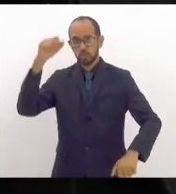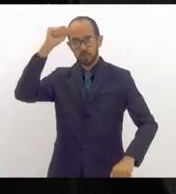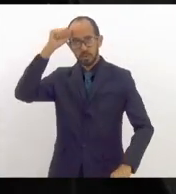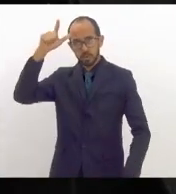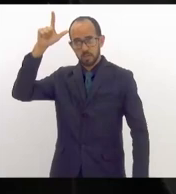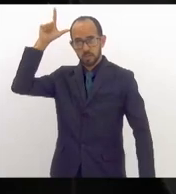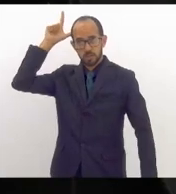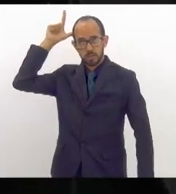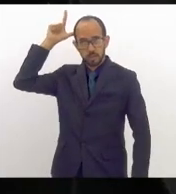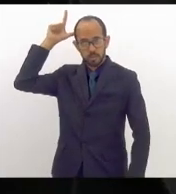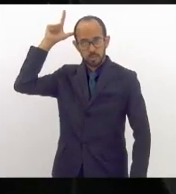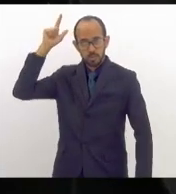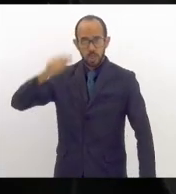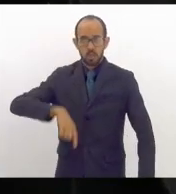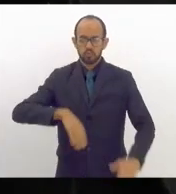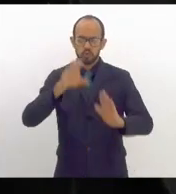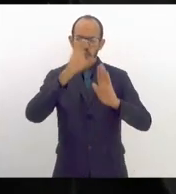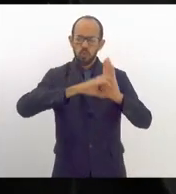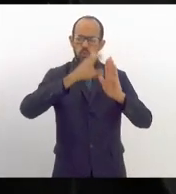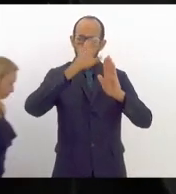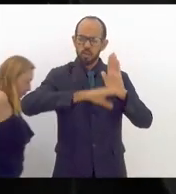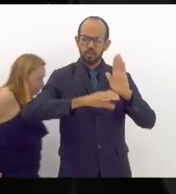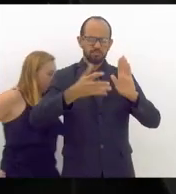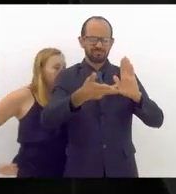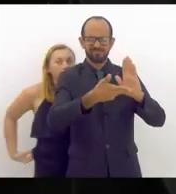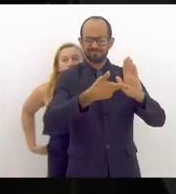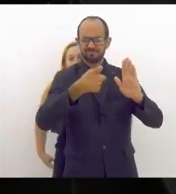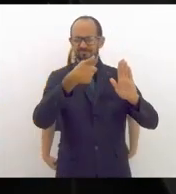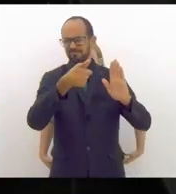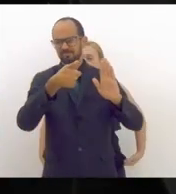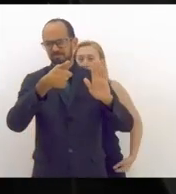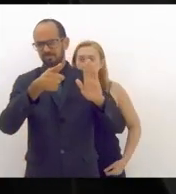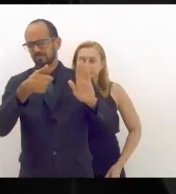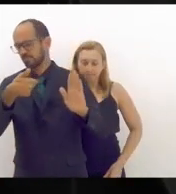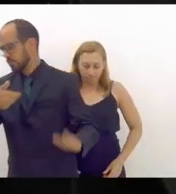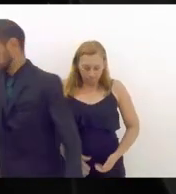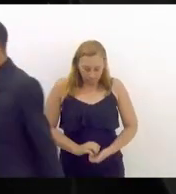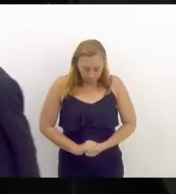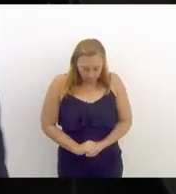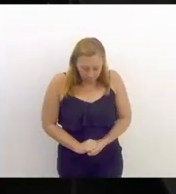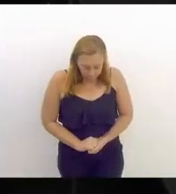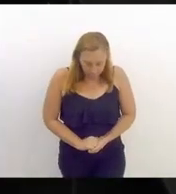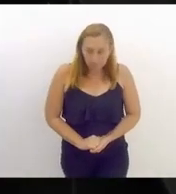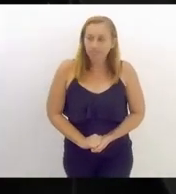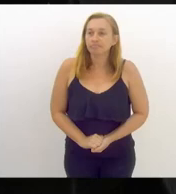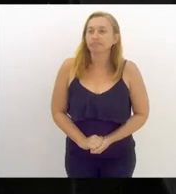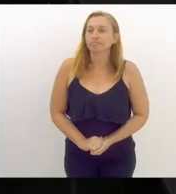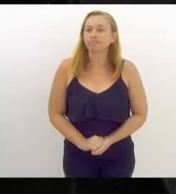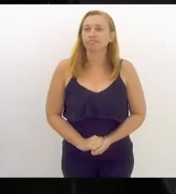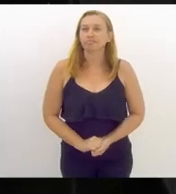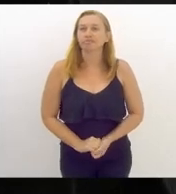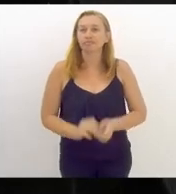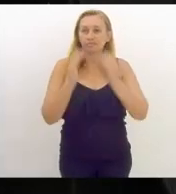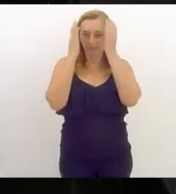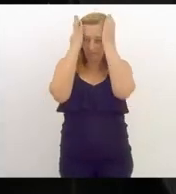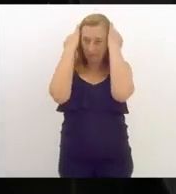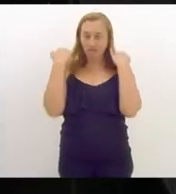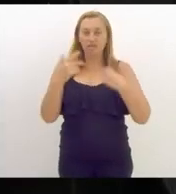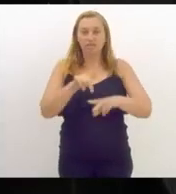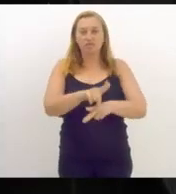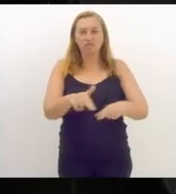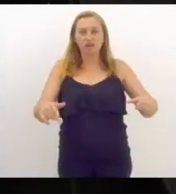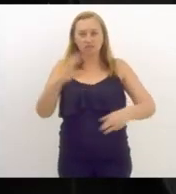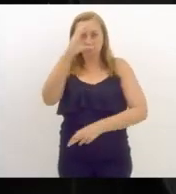currículo excepcional e fora do comum ele tem milhares de cidadãos